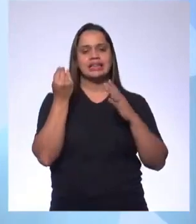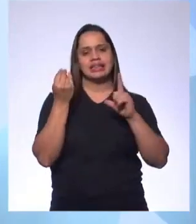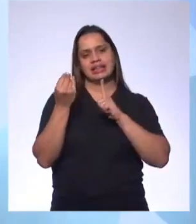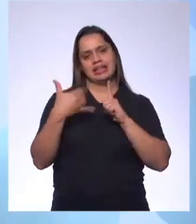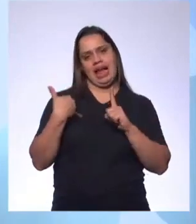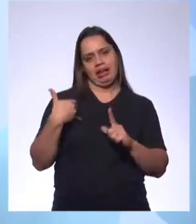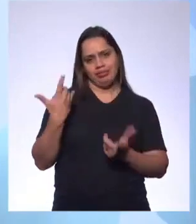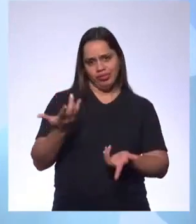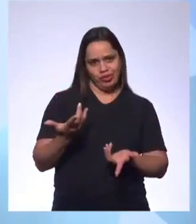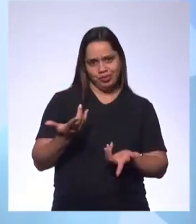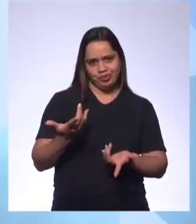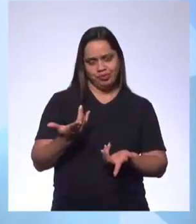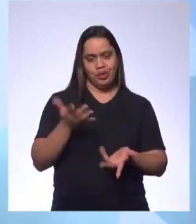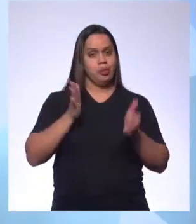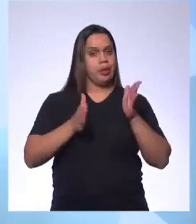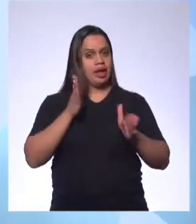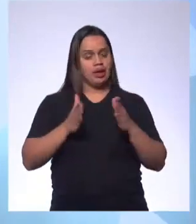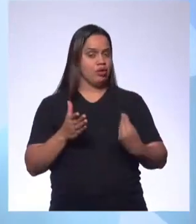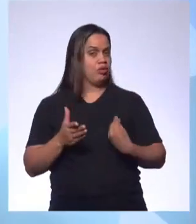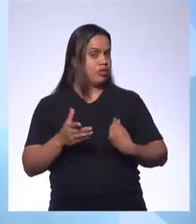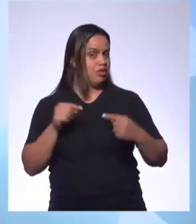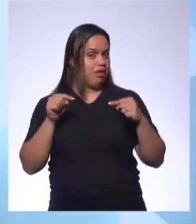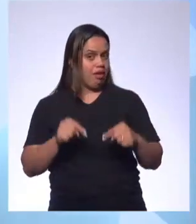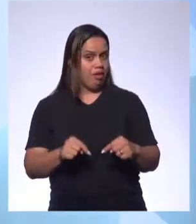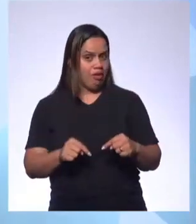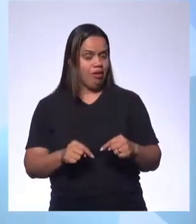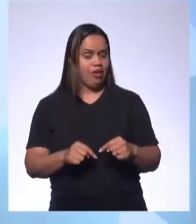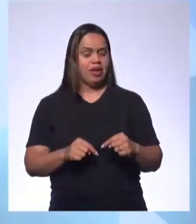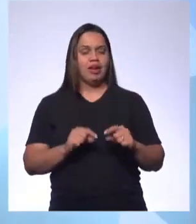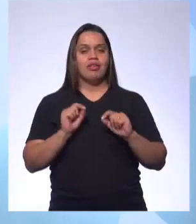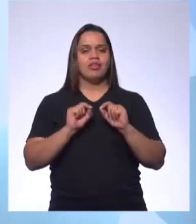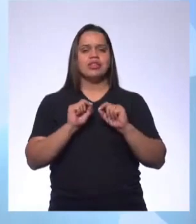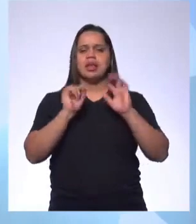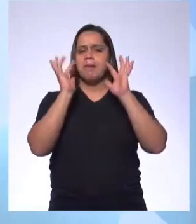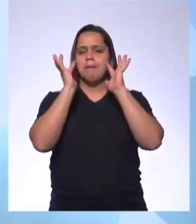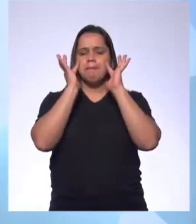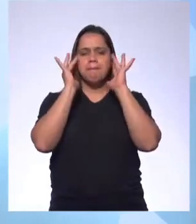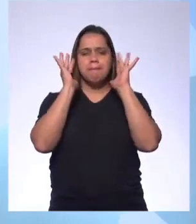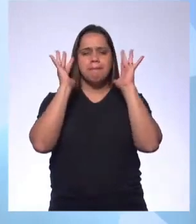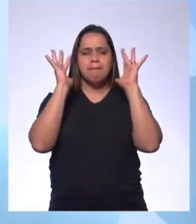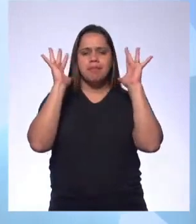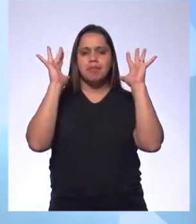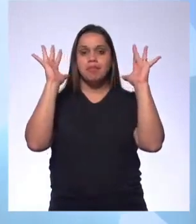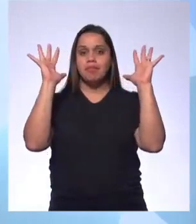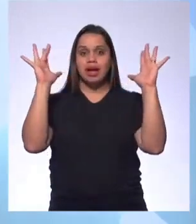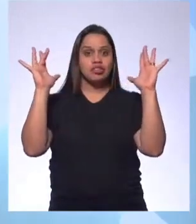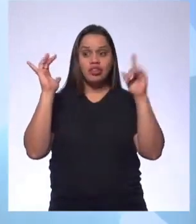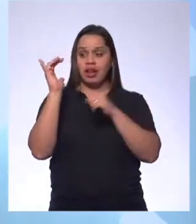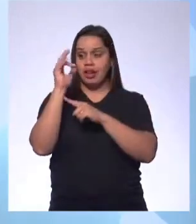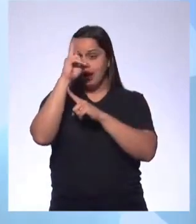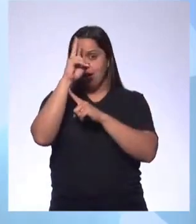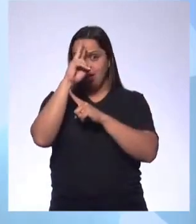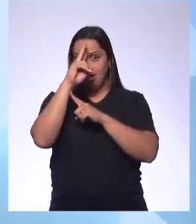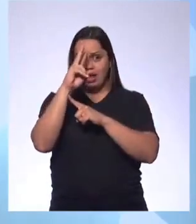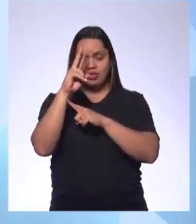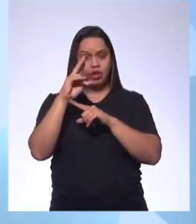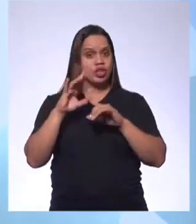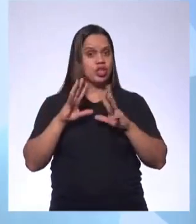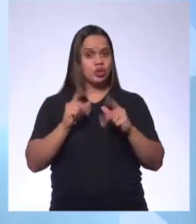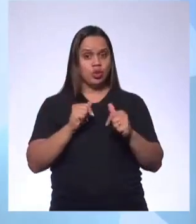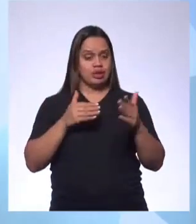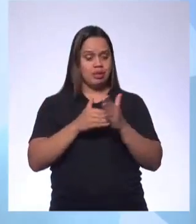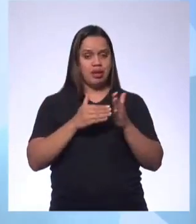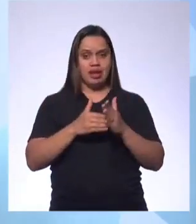idade, da época em que você vive, você mergulha naquele conto de uma tal forma que essas barreiras de idade,